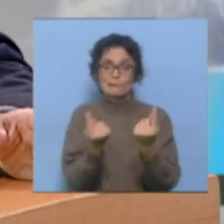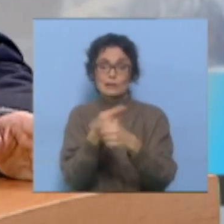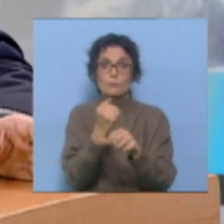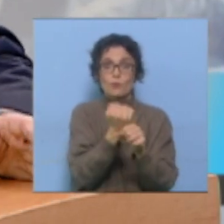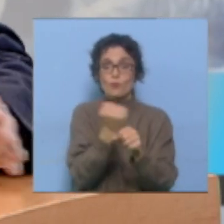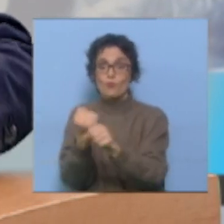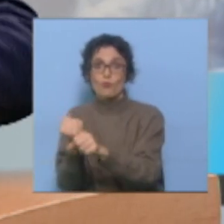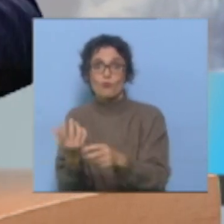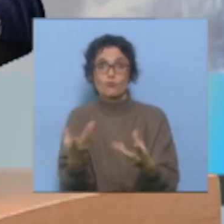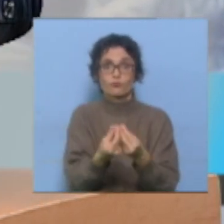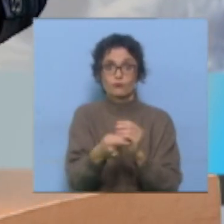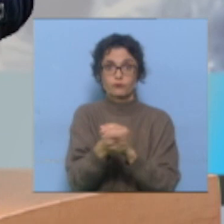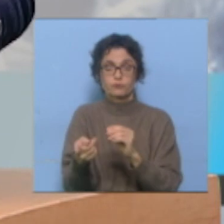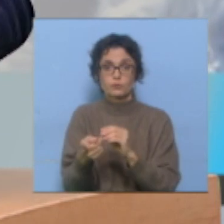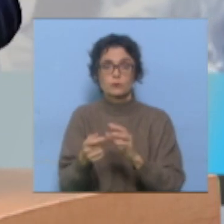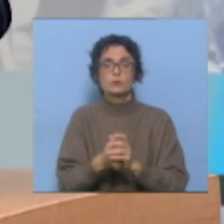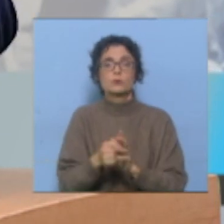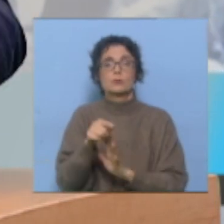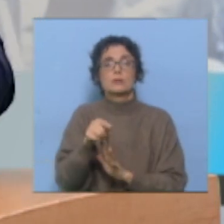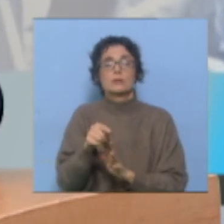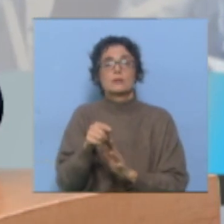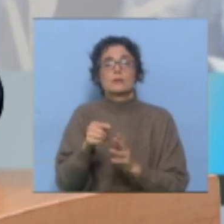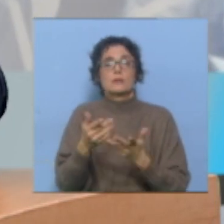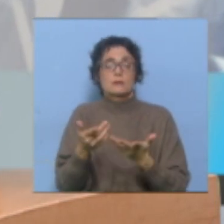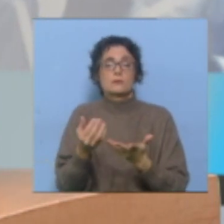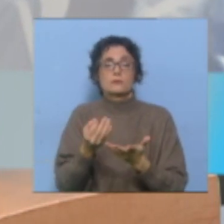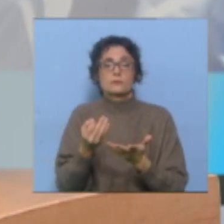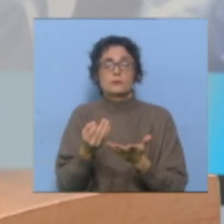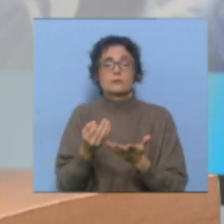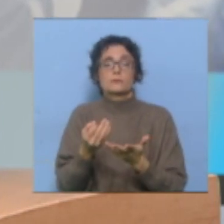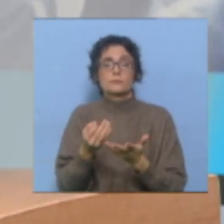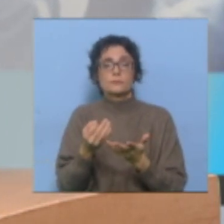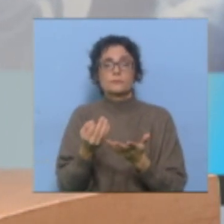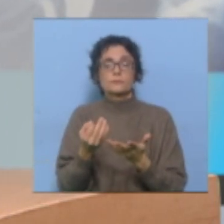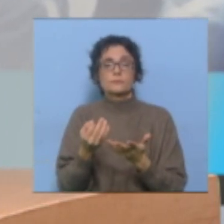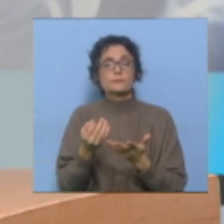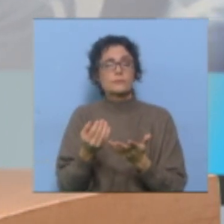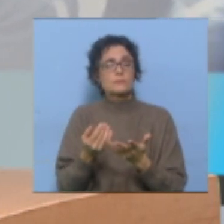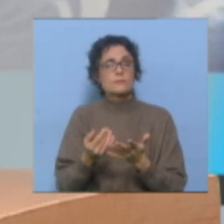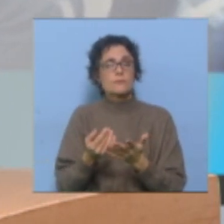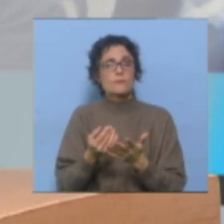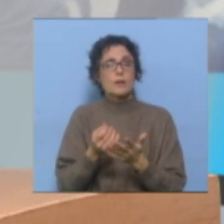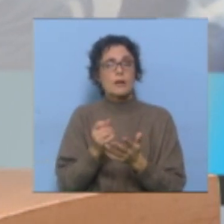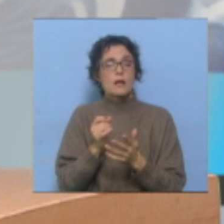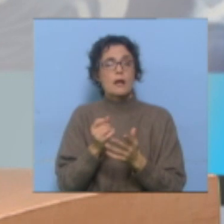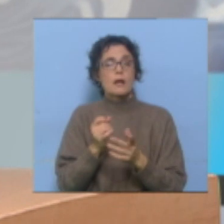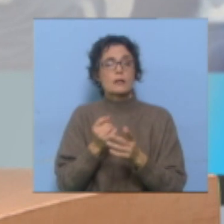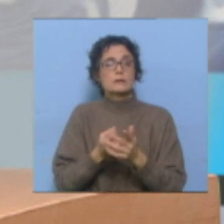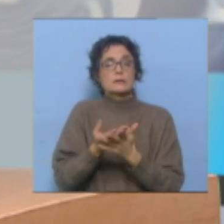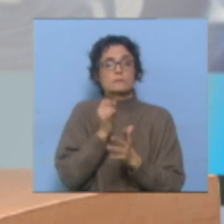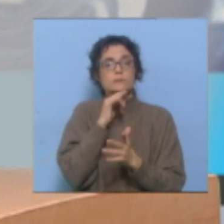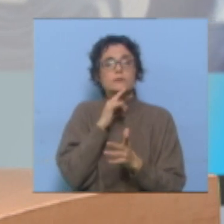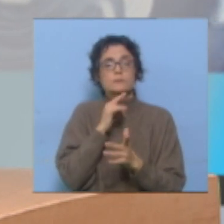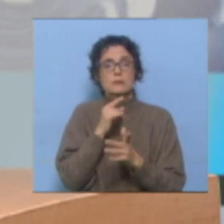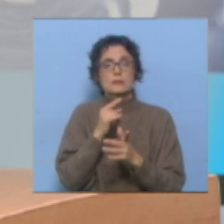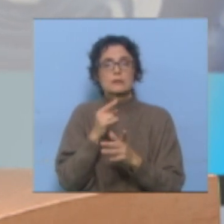pessoa sai, nem por 1 ou 2 conferências que possam ser feitas lá por alguém da reinserção social, mas para que este trabalho seja já feito dentro da